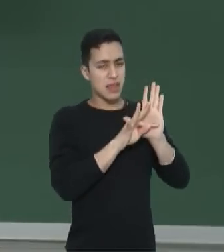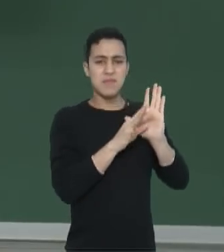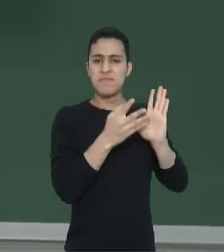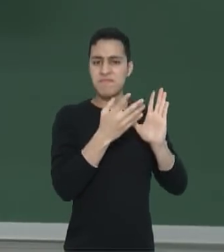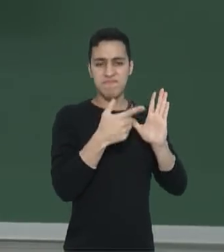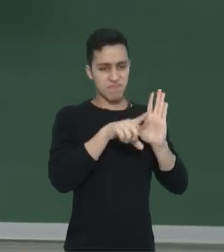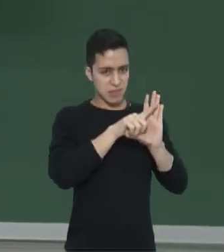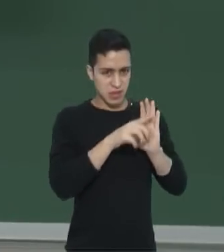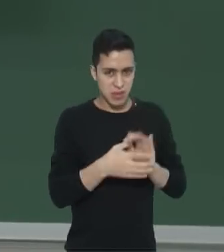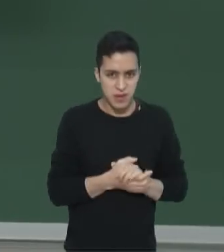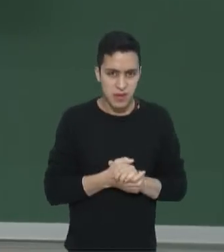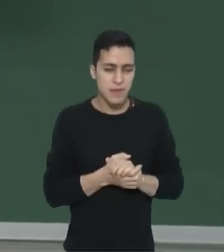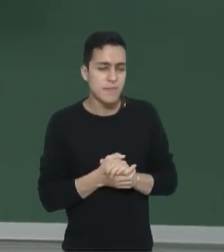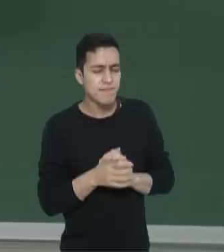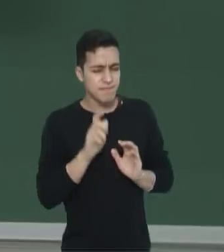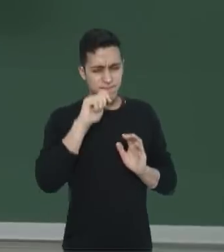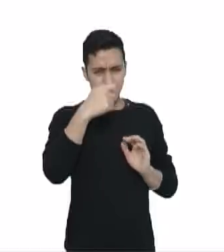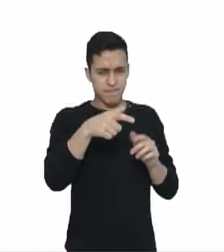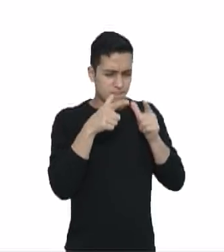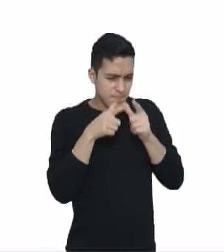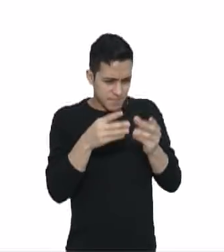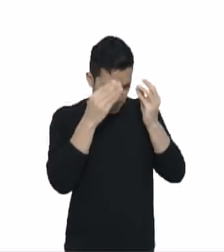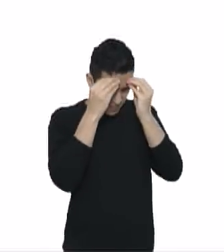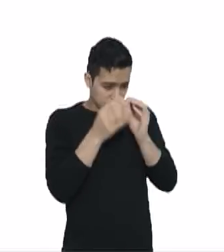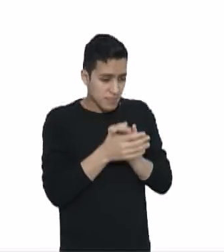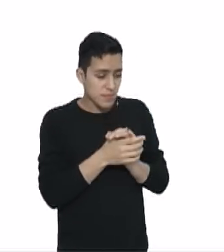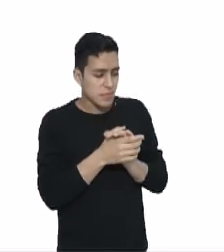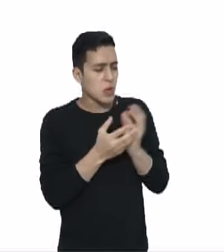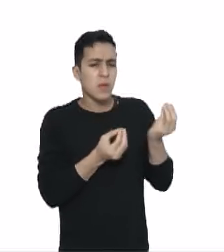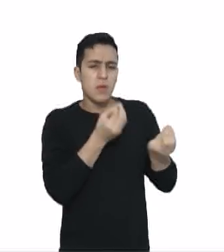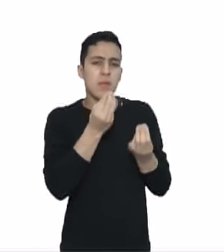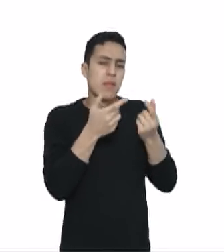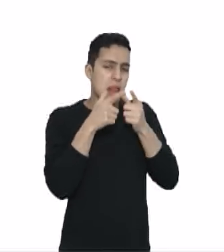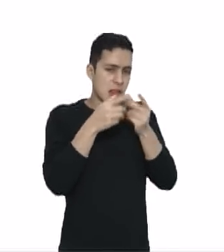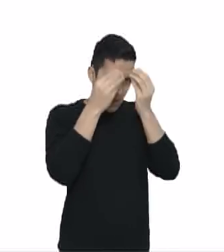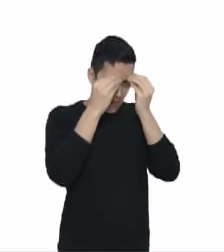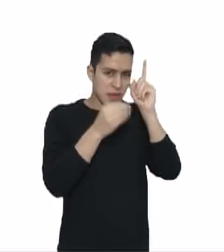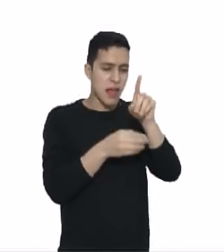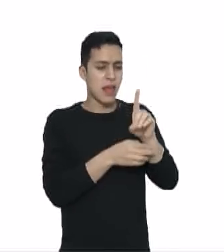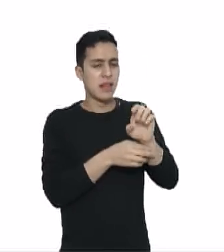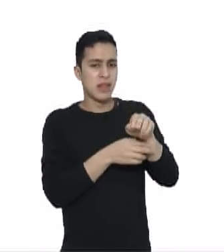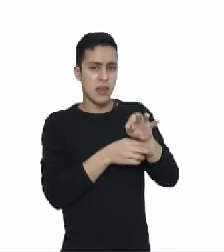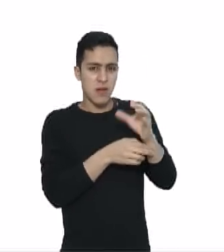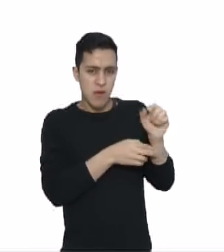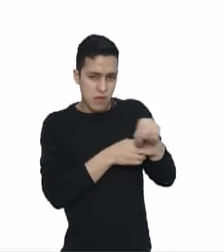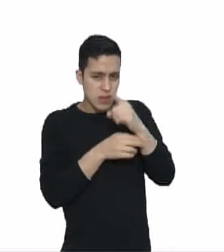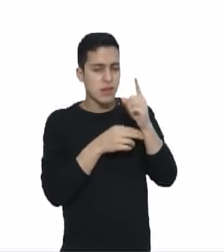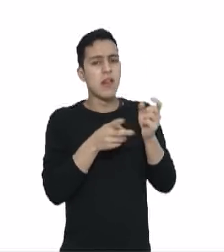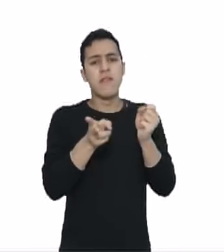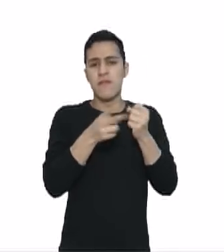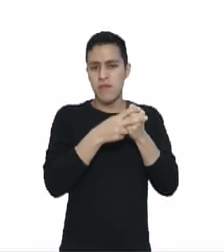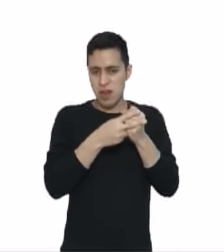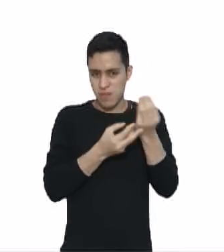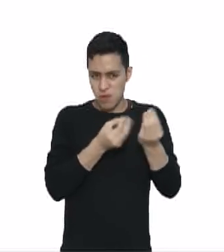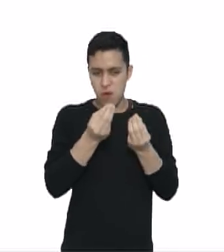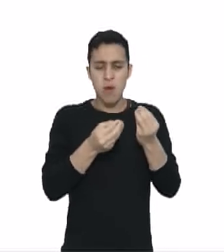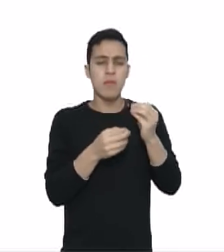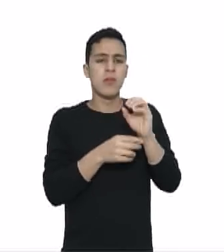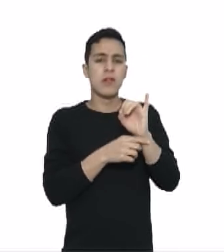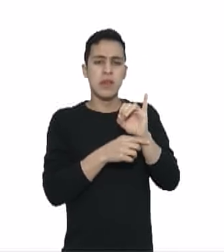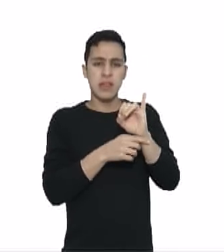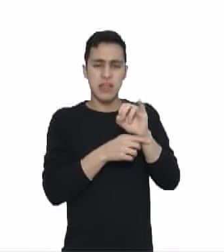Acerca da linguagem. A linguagem apresenta denotação, verbos nos modos infinitivo e